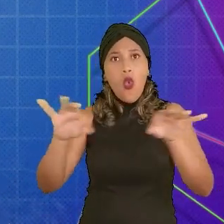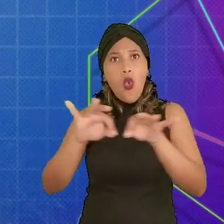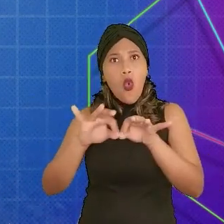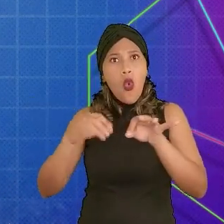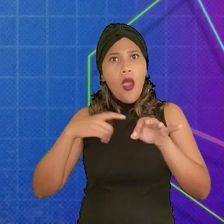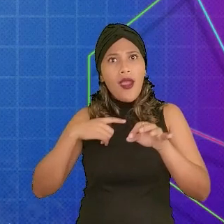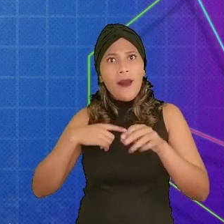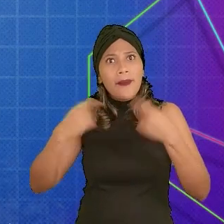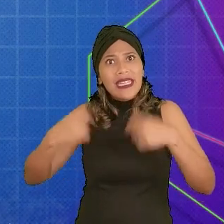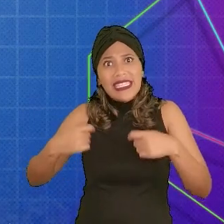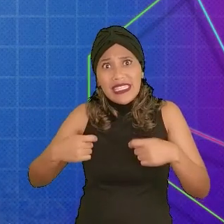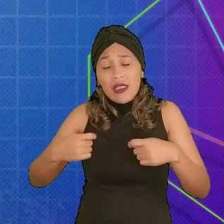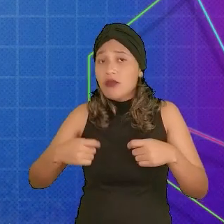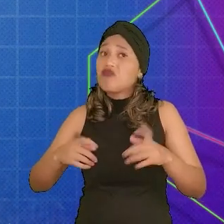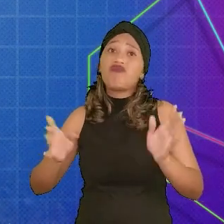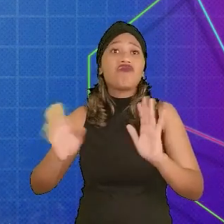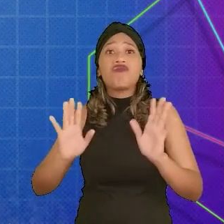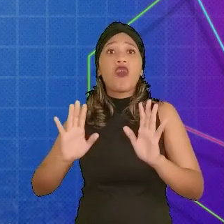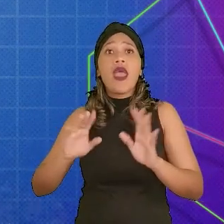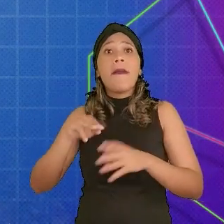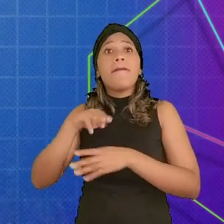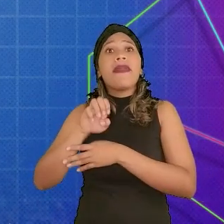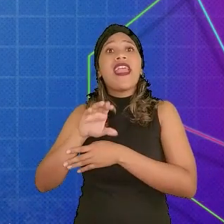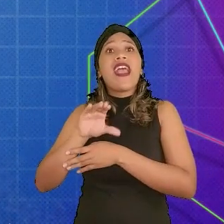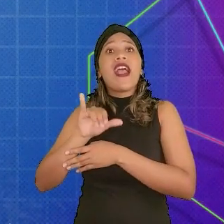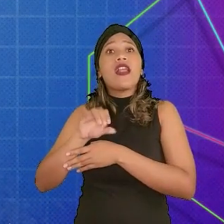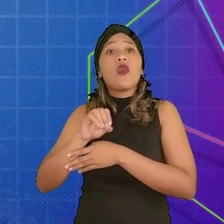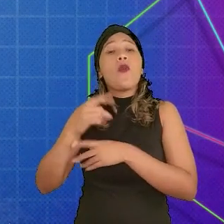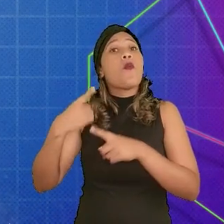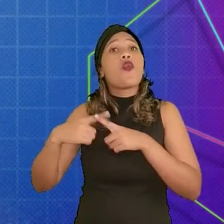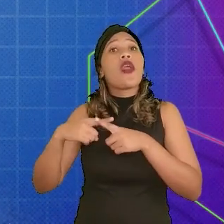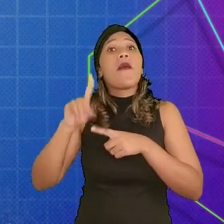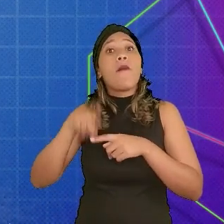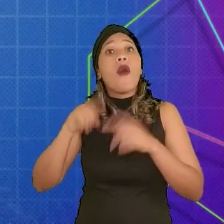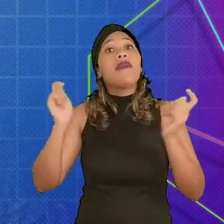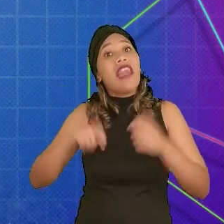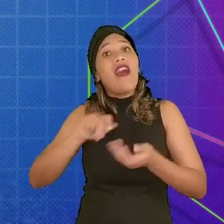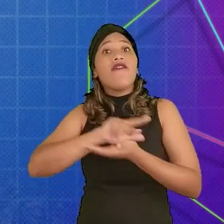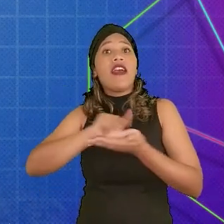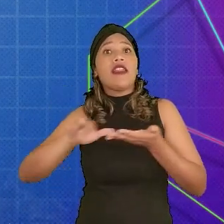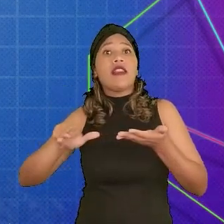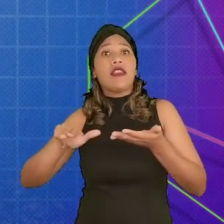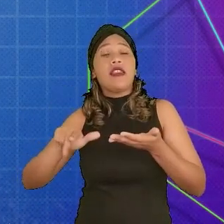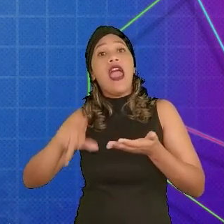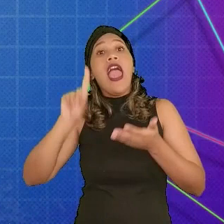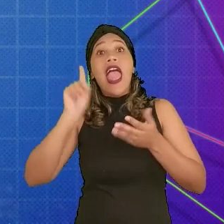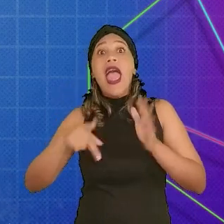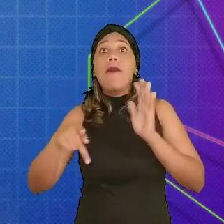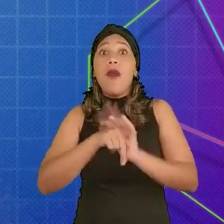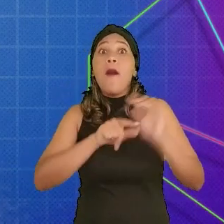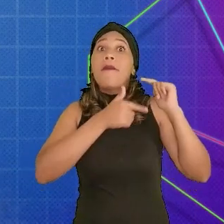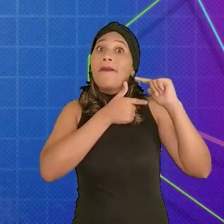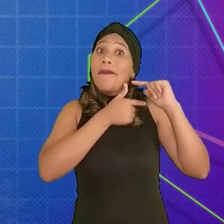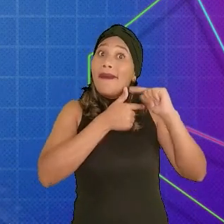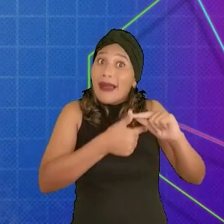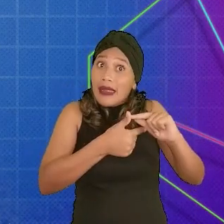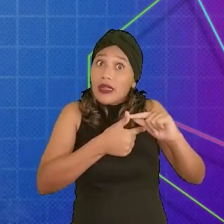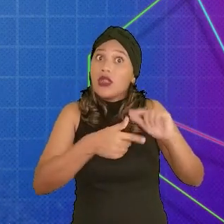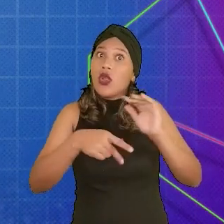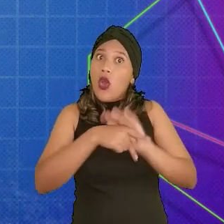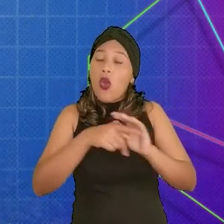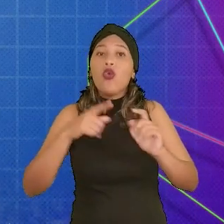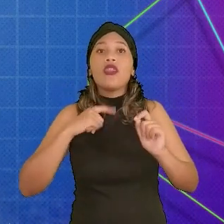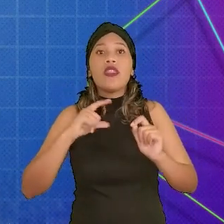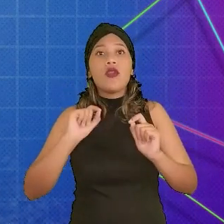precisa ter. Entenderam? Porque nisso pode ter variações. Um jogo, então, é composto por uma reunião de mecânicas feitas